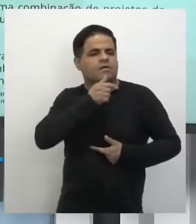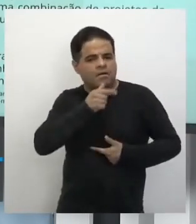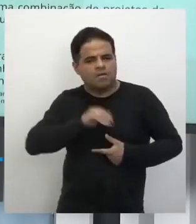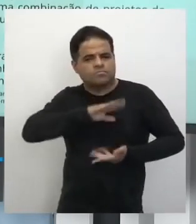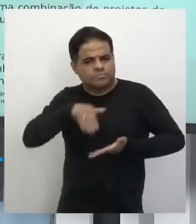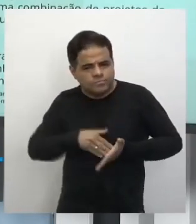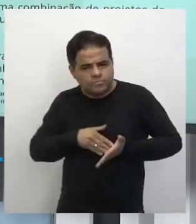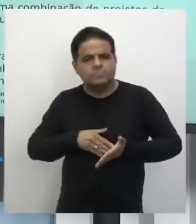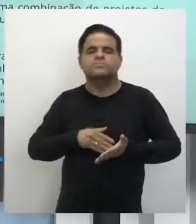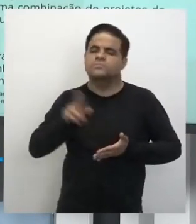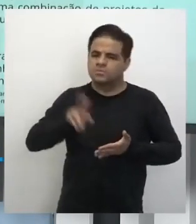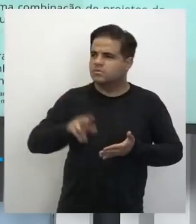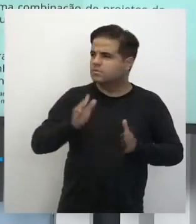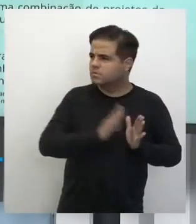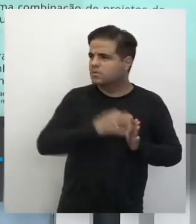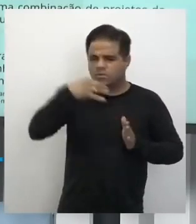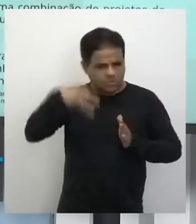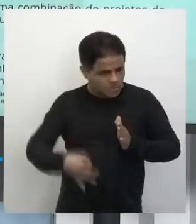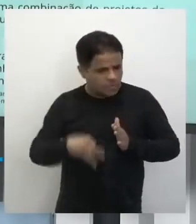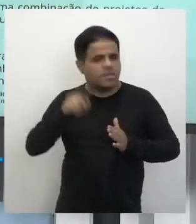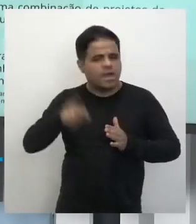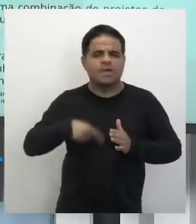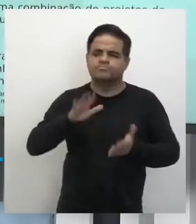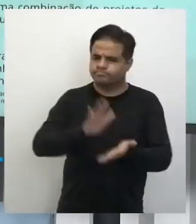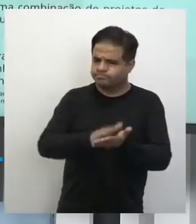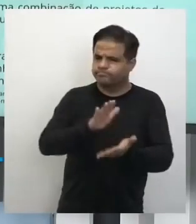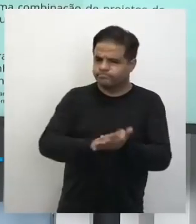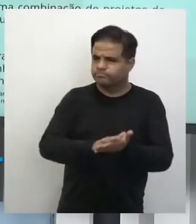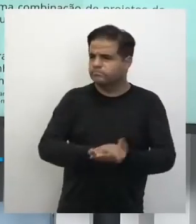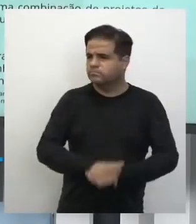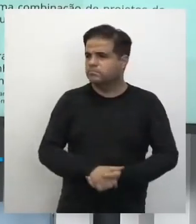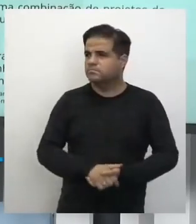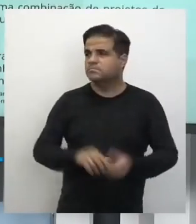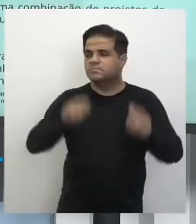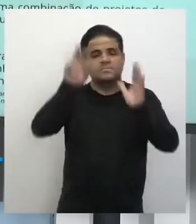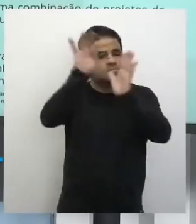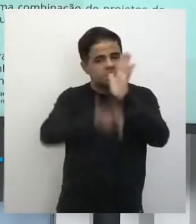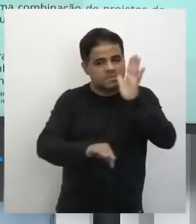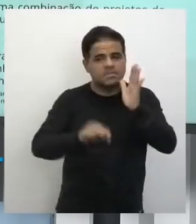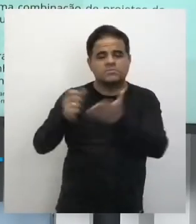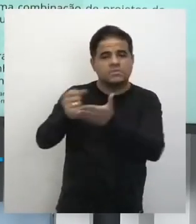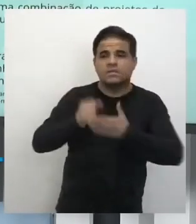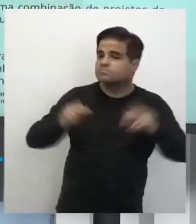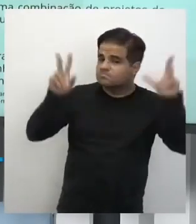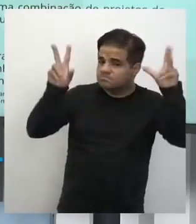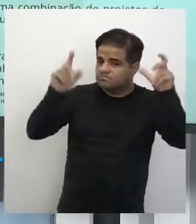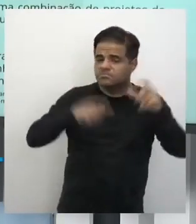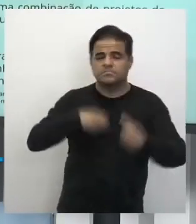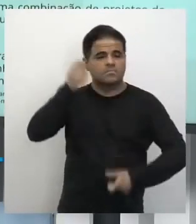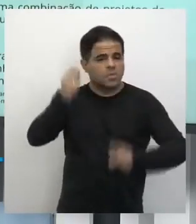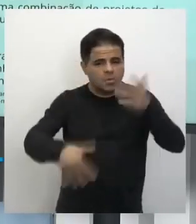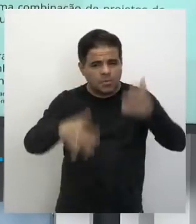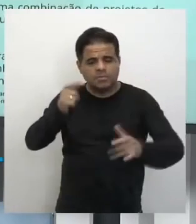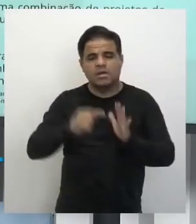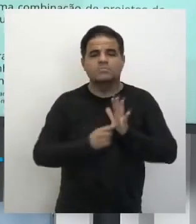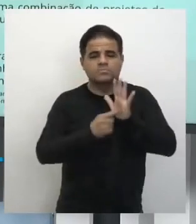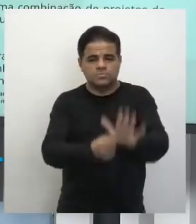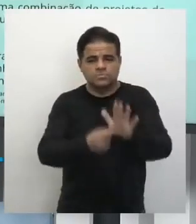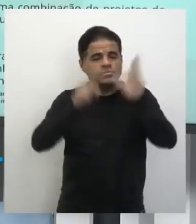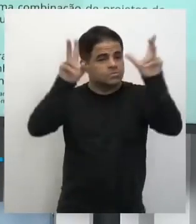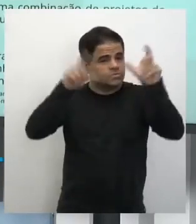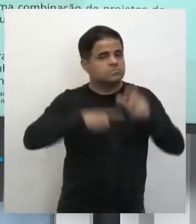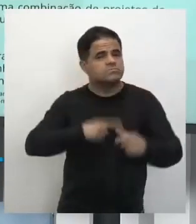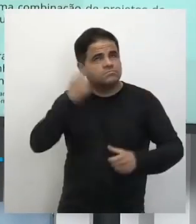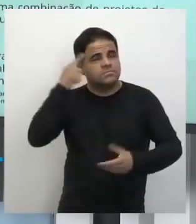toda, isso é ecologicamente corretíssimo e é muito louvável. E esse texto traz citações, né, porque ele, quando a gente aborda o assunto, em algum